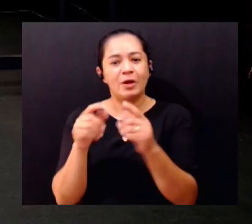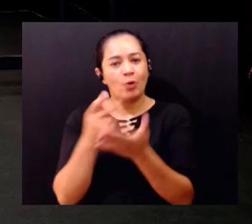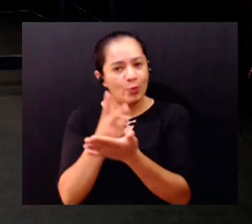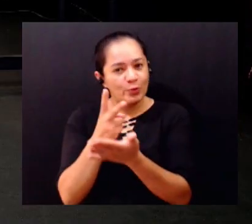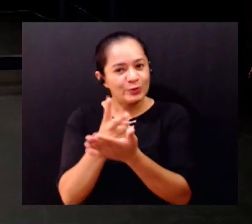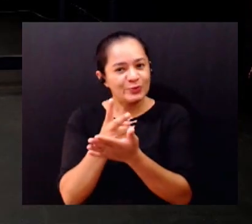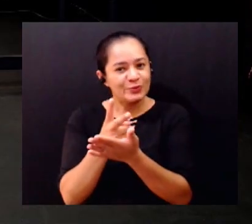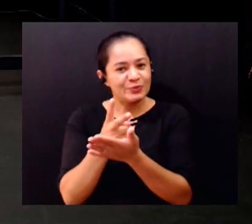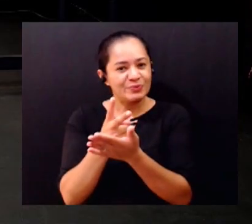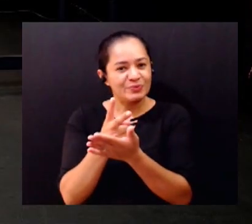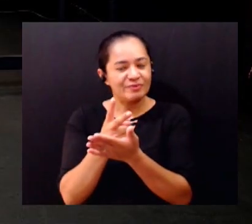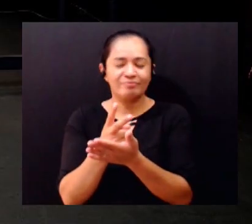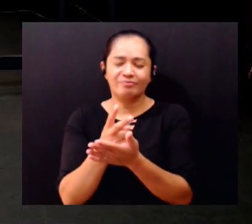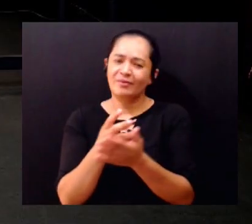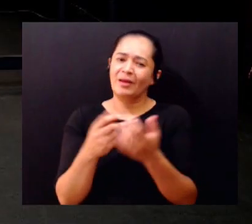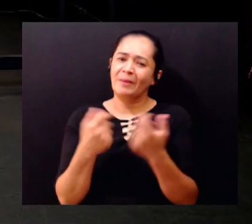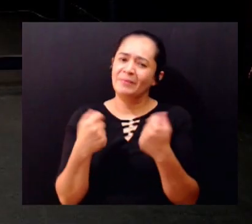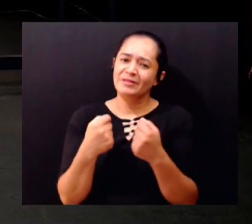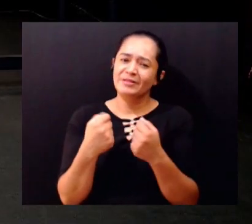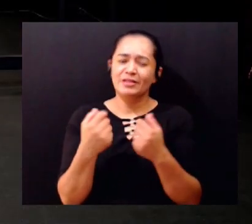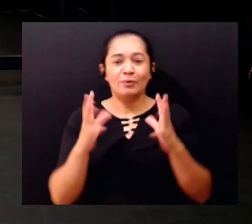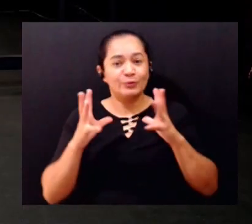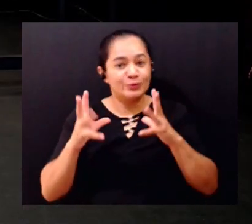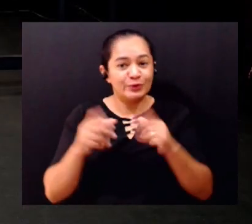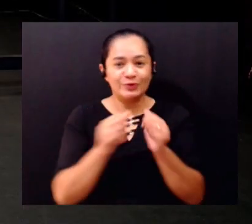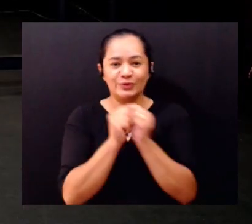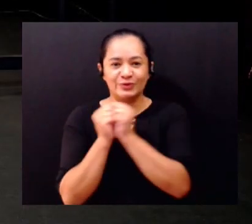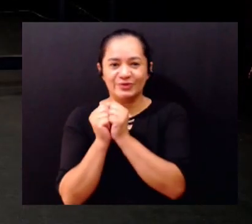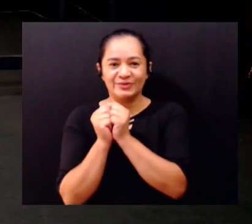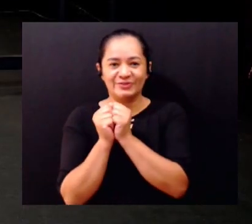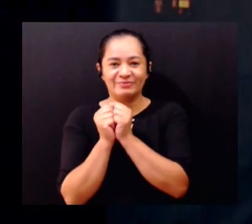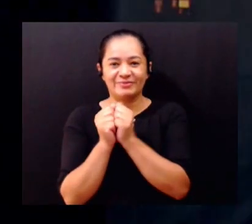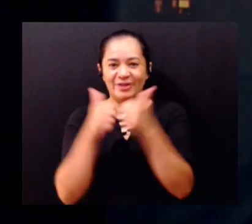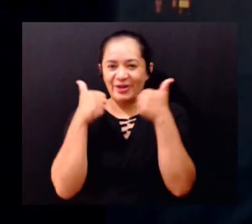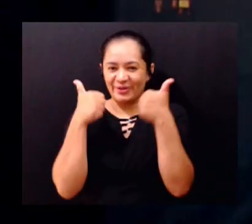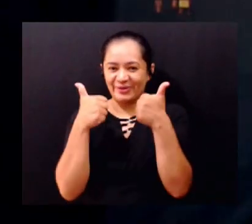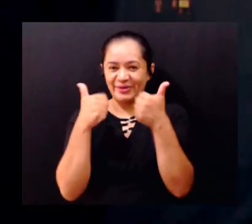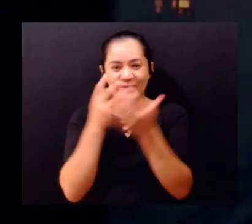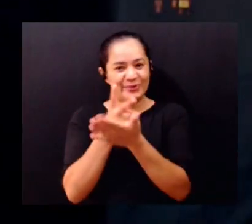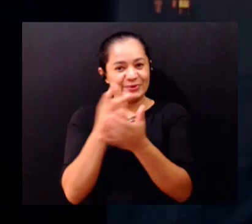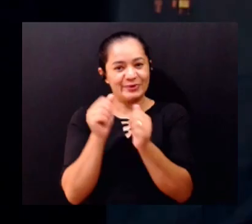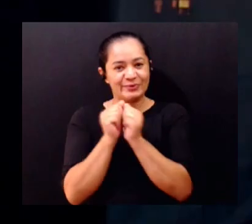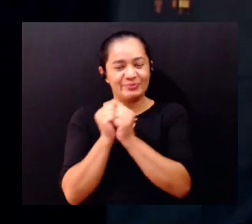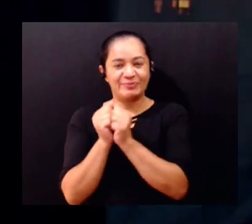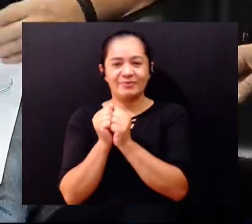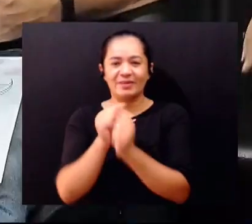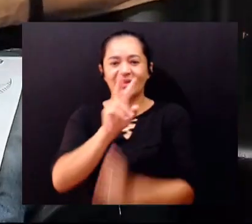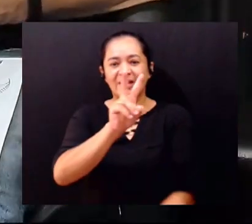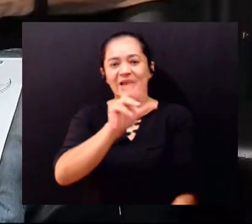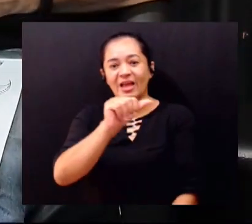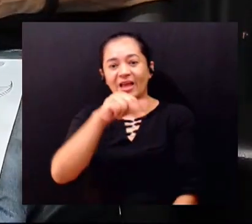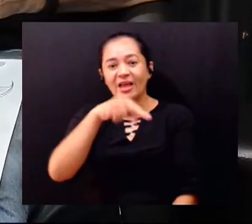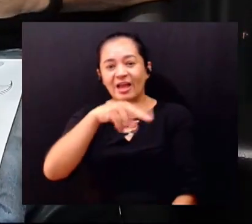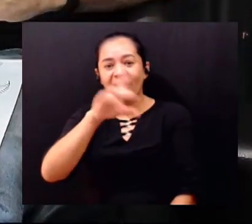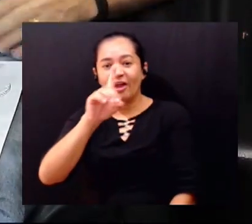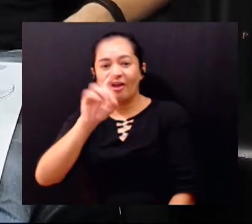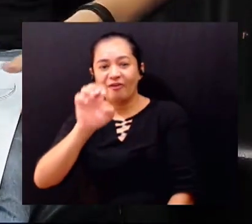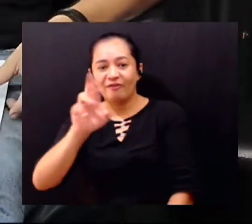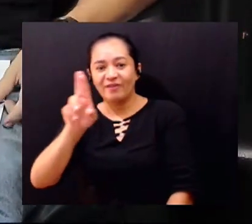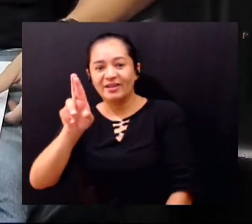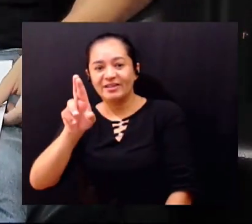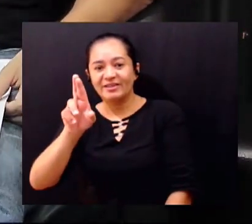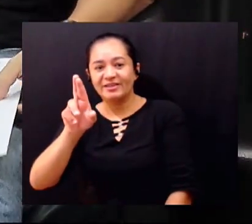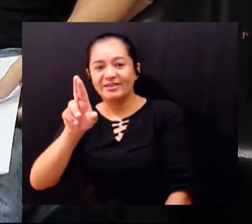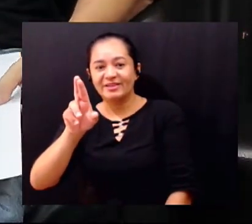claro, precisamos ficar com todo mundo aqui para subir o hall, tá bom? Fica com a gente. Wander, querido, considerações finais, a gente tá em cima